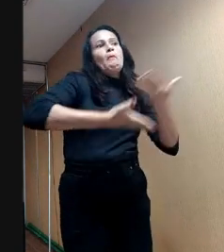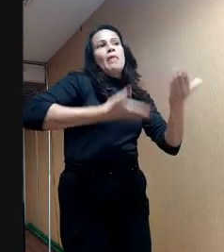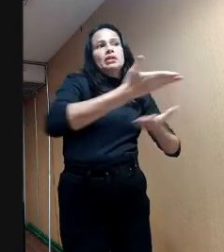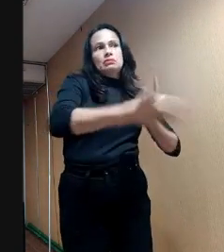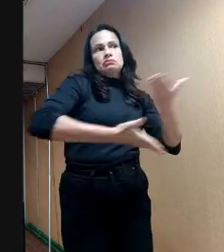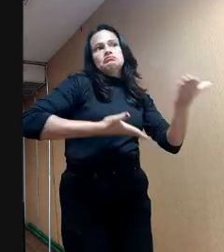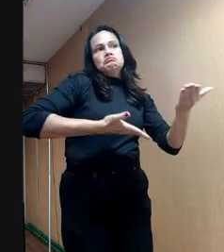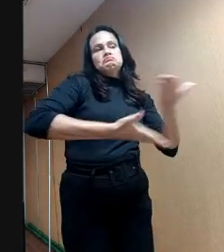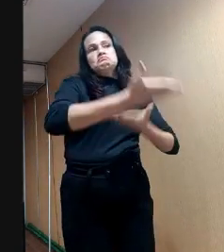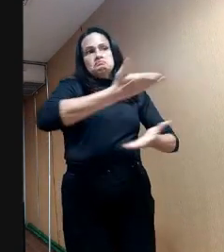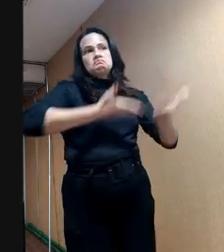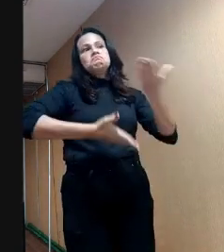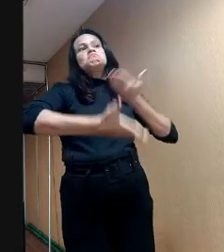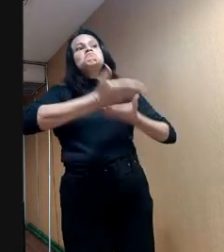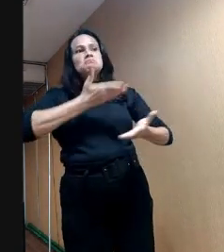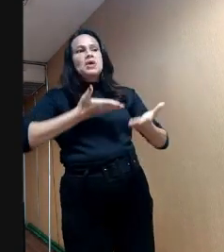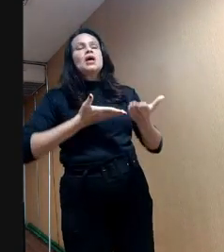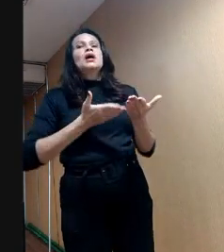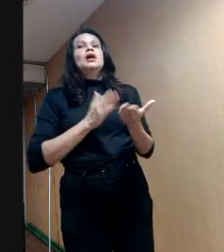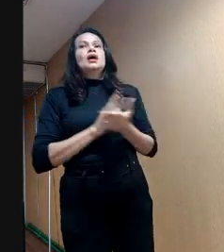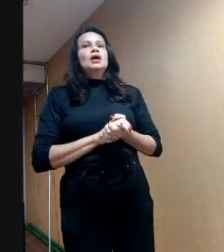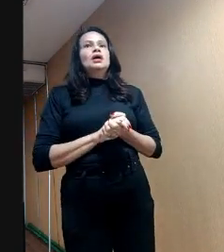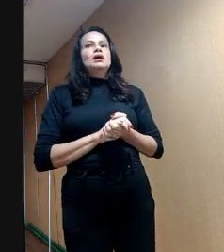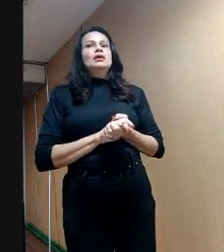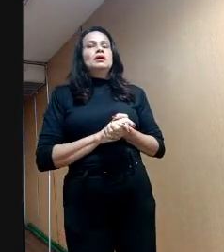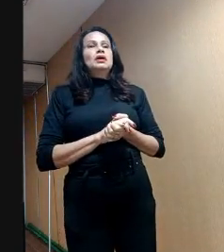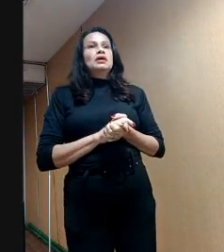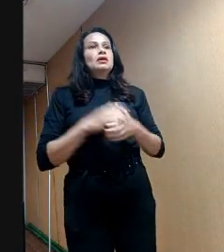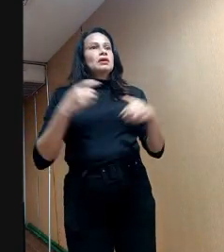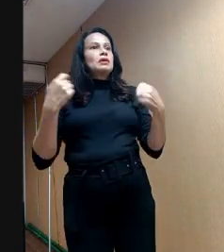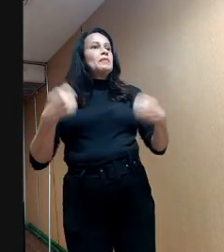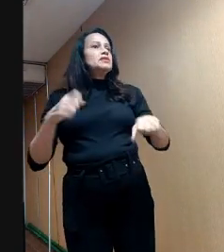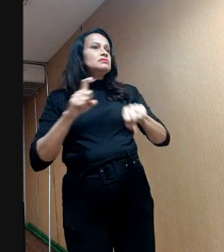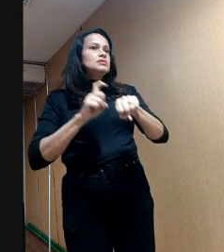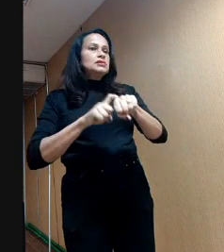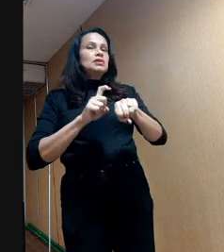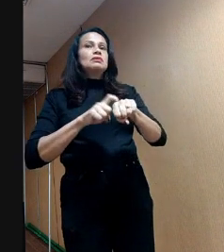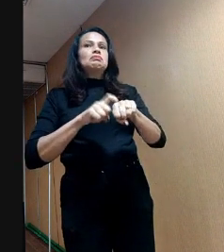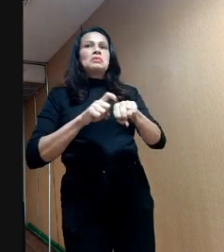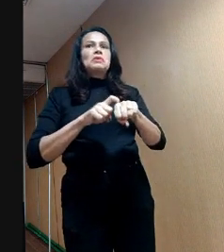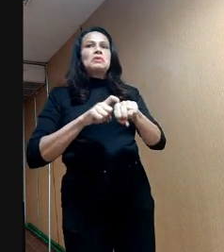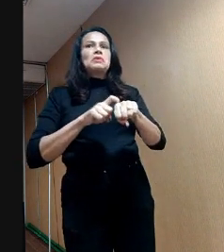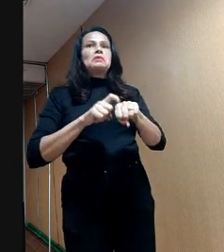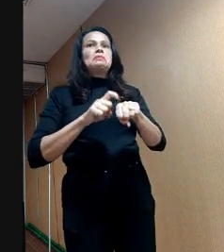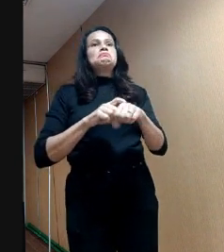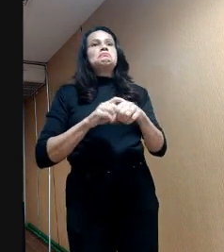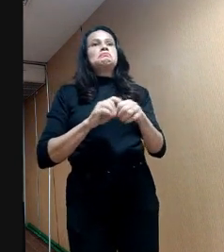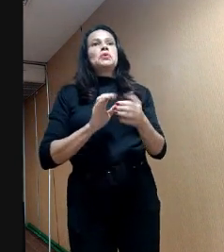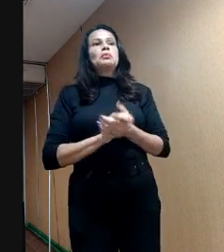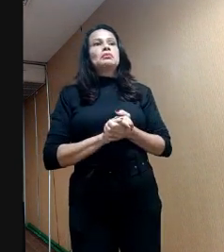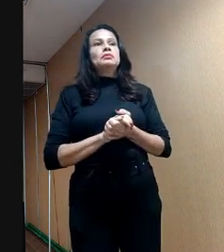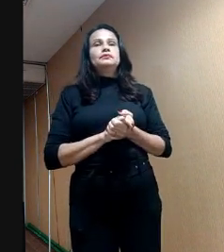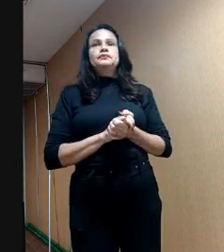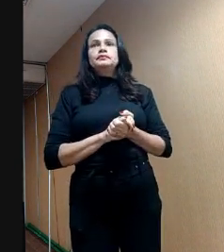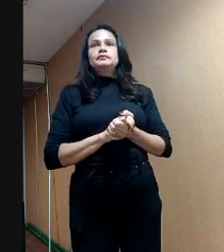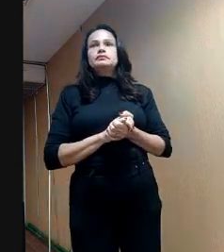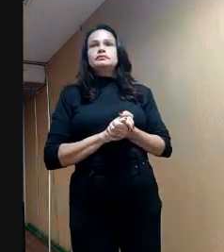por dedicarem um tempo para a contribuição para este evento, e que